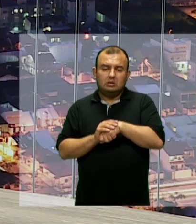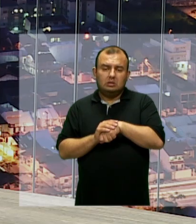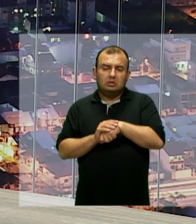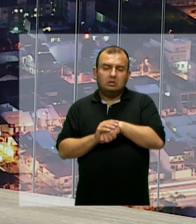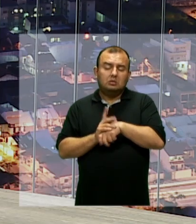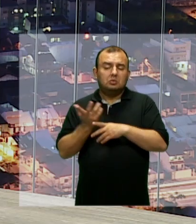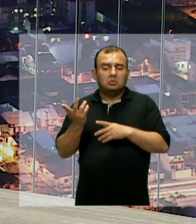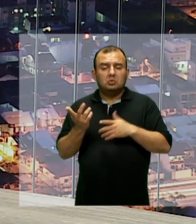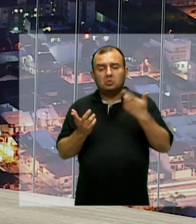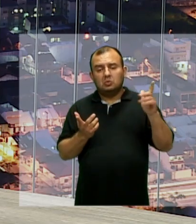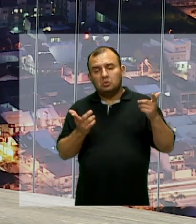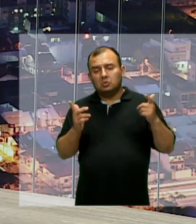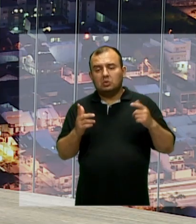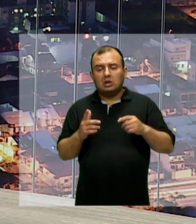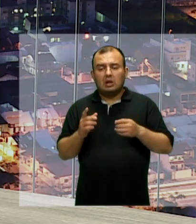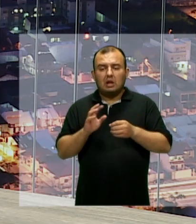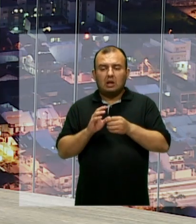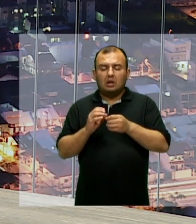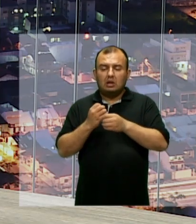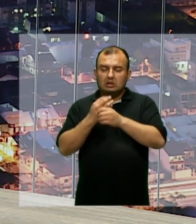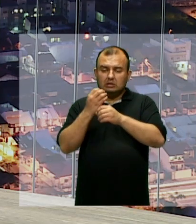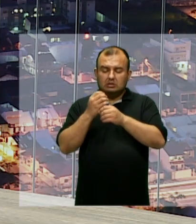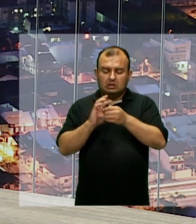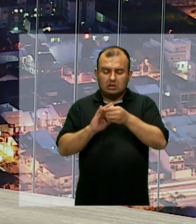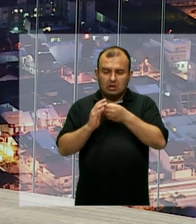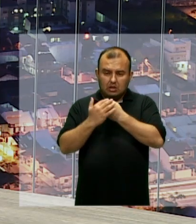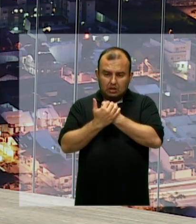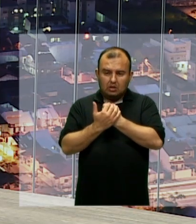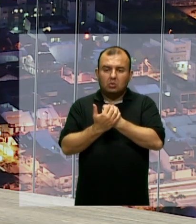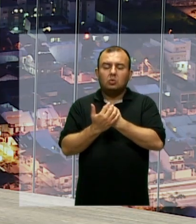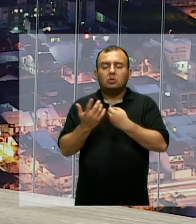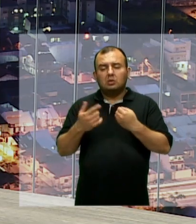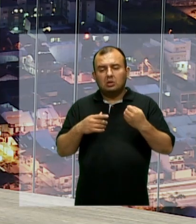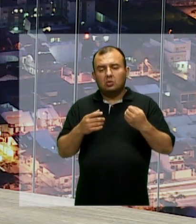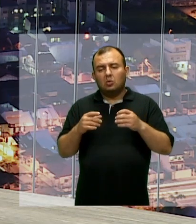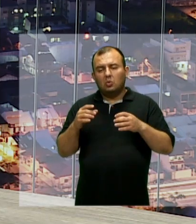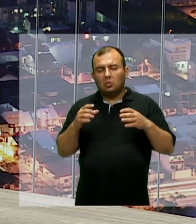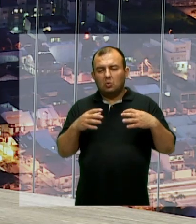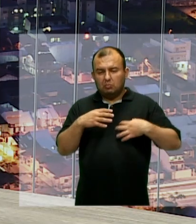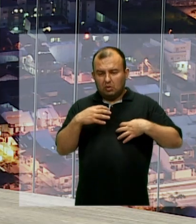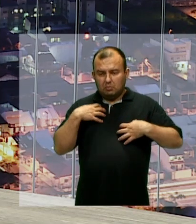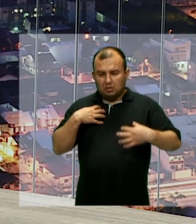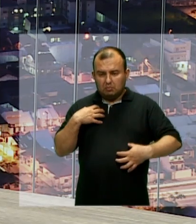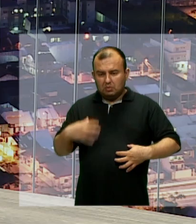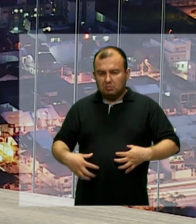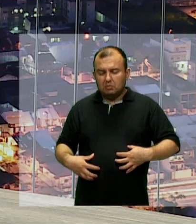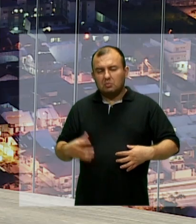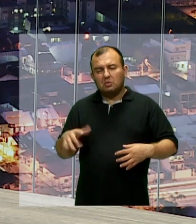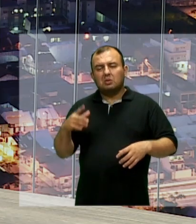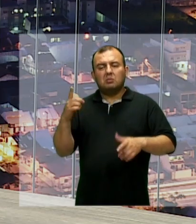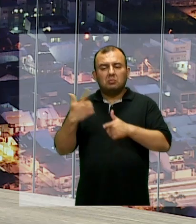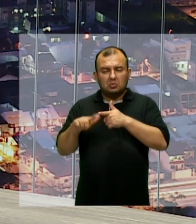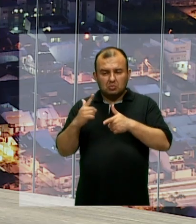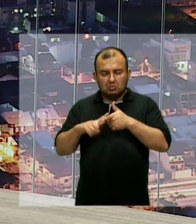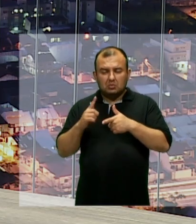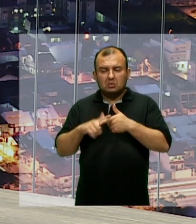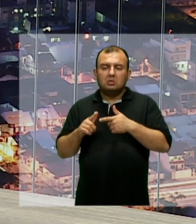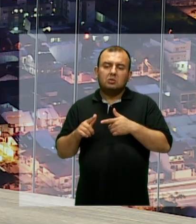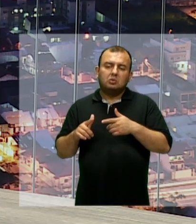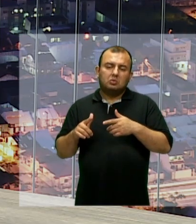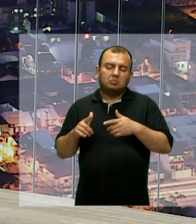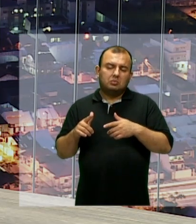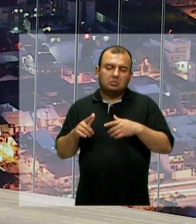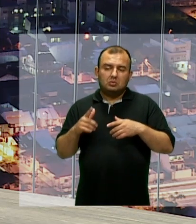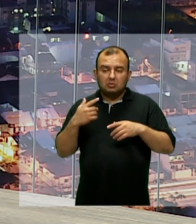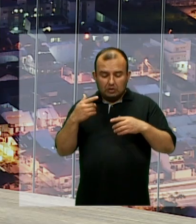agredindo várias outras células, vários outros órgãos. Isso também já tem evoluído.